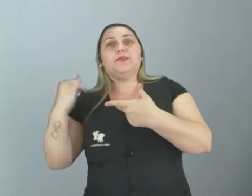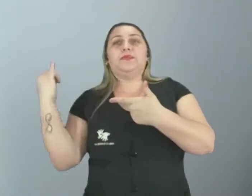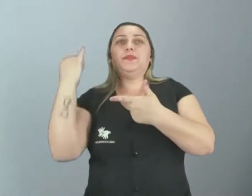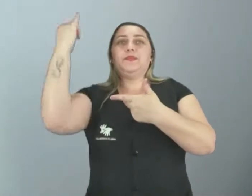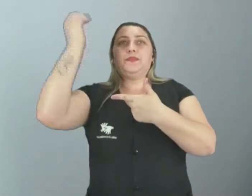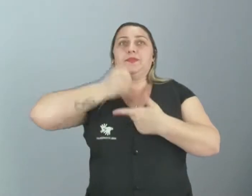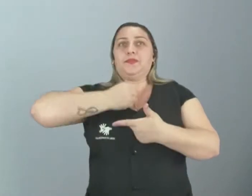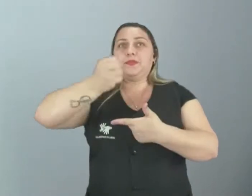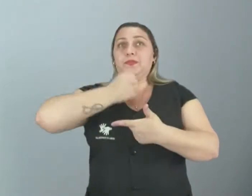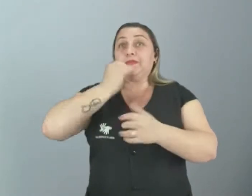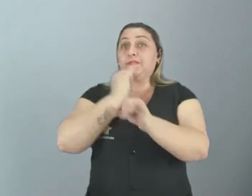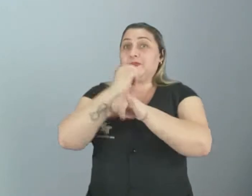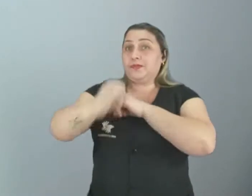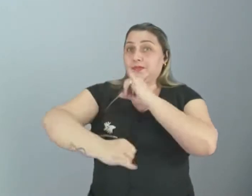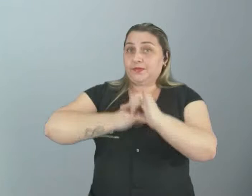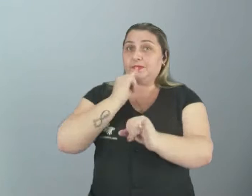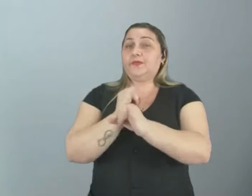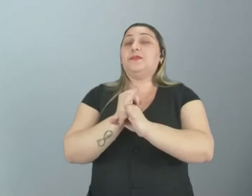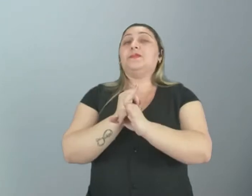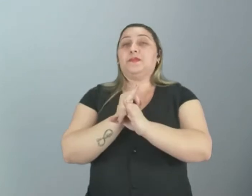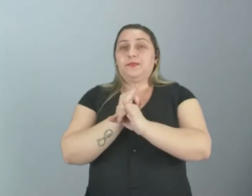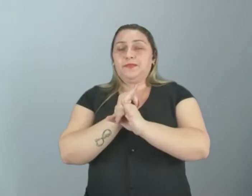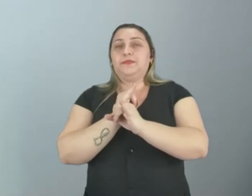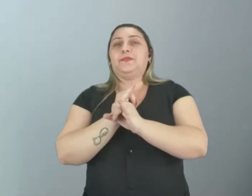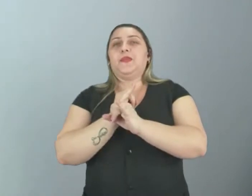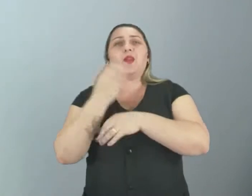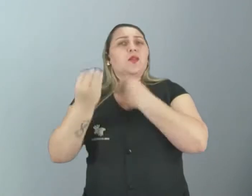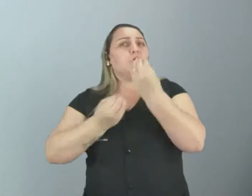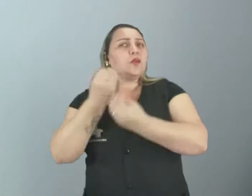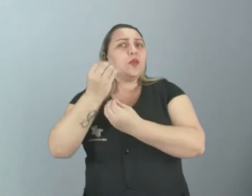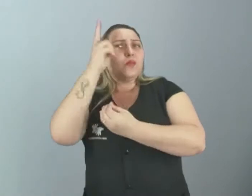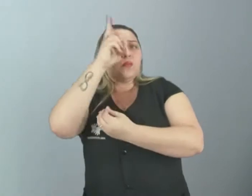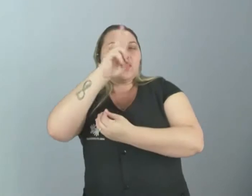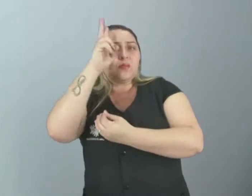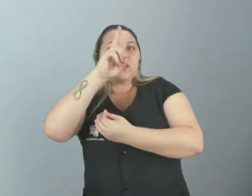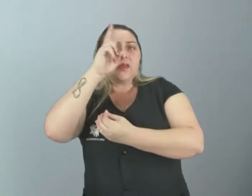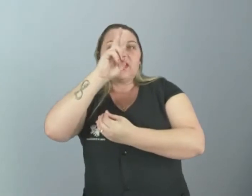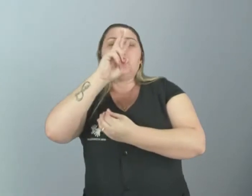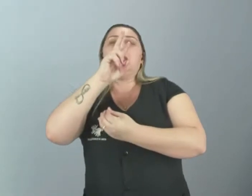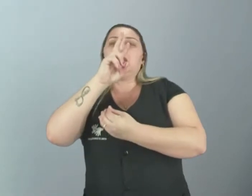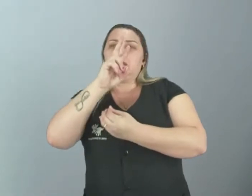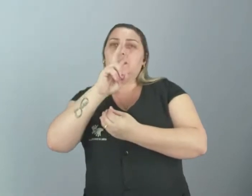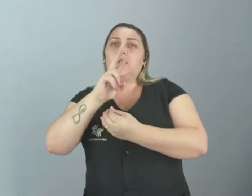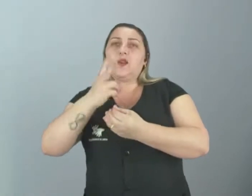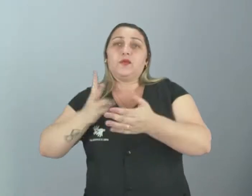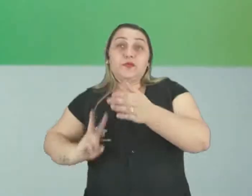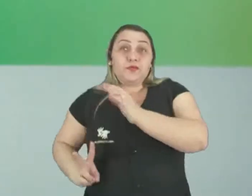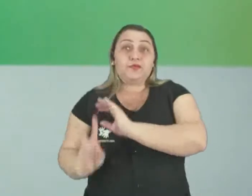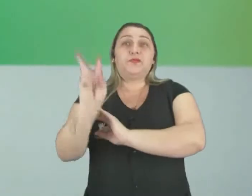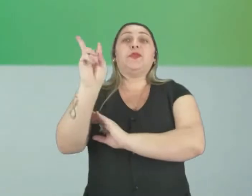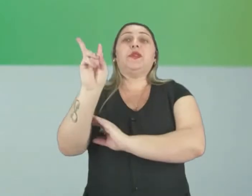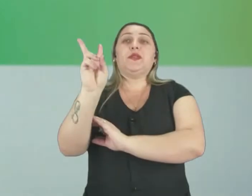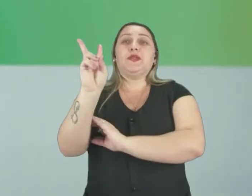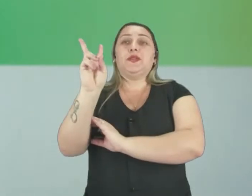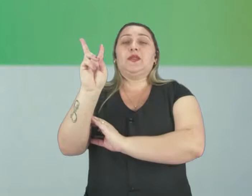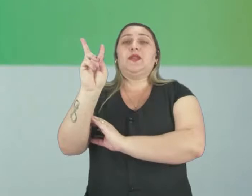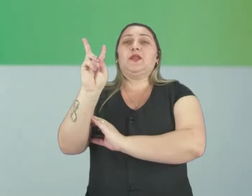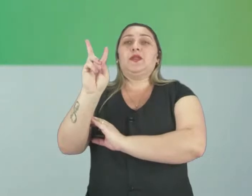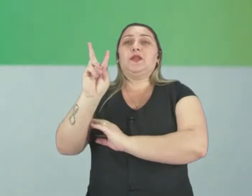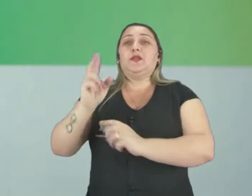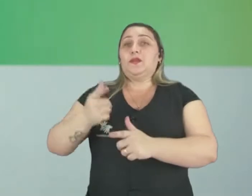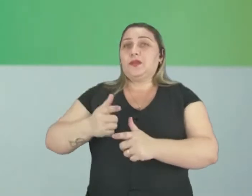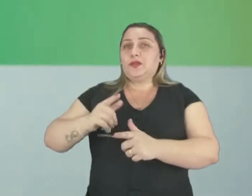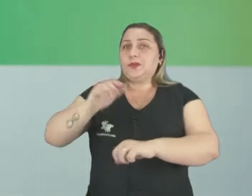da entrevista é a internet, ou seja, como que a história em quadrinhos venceu essa dinâmica da internet, como